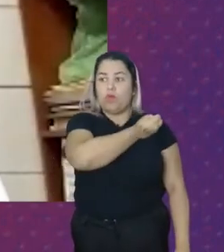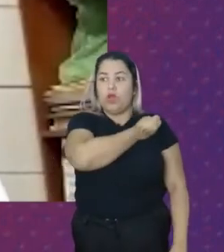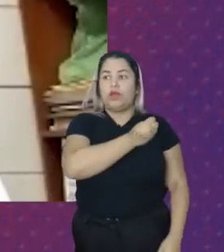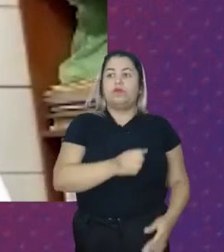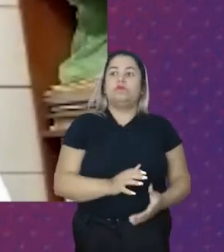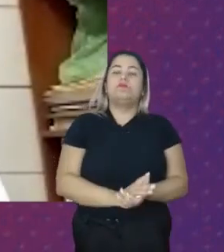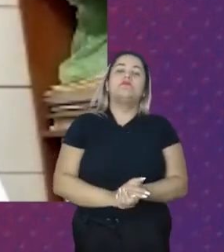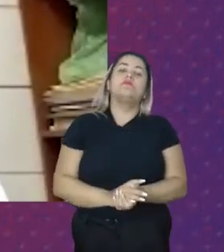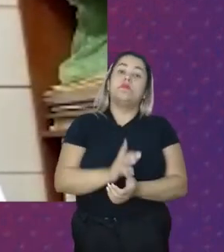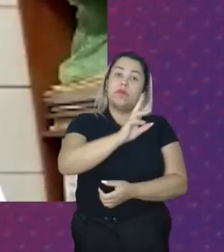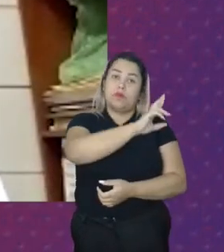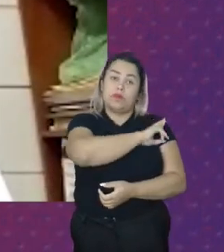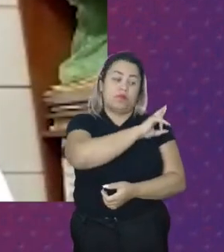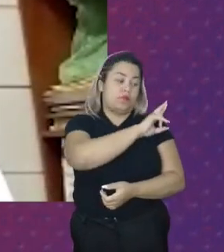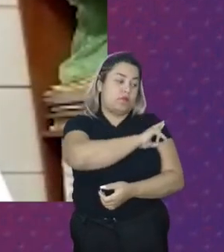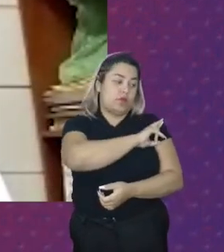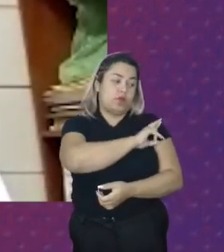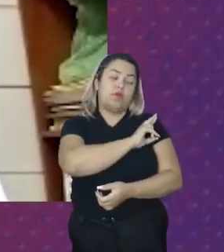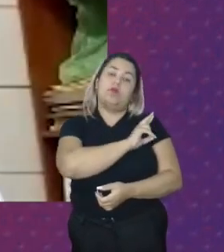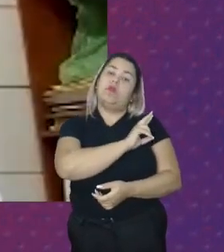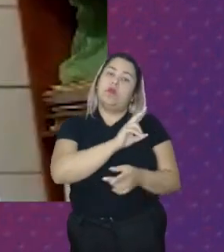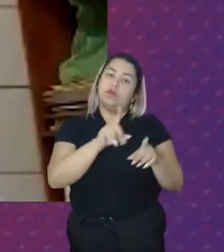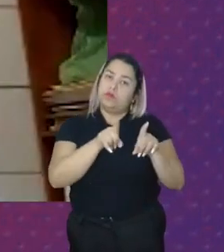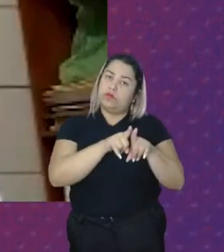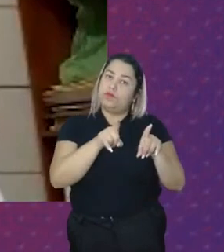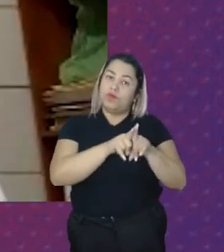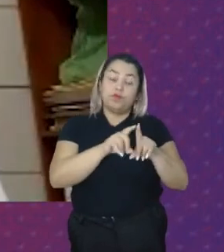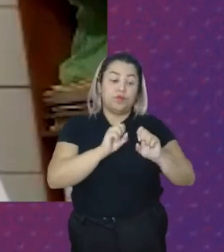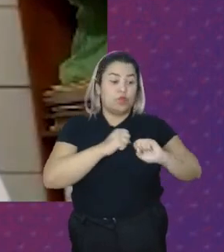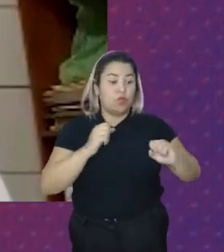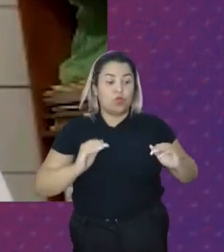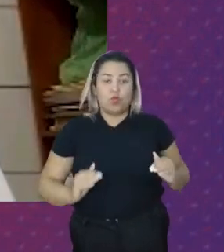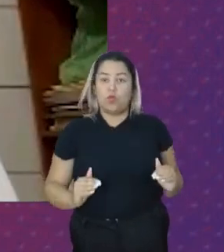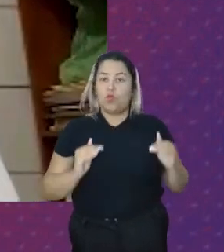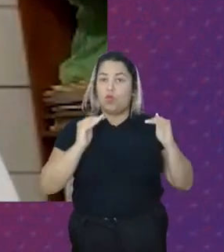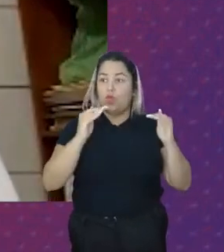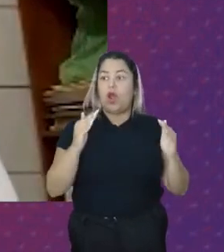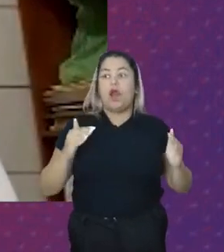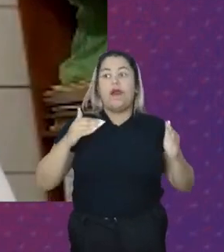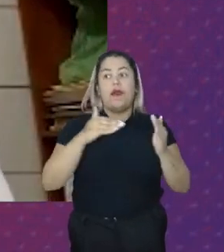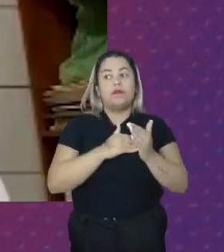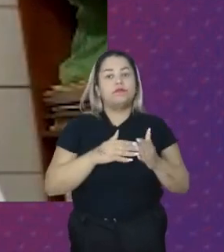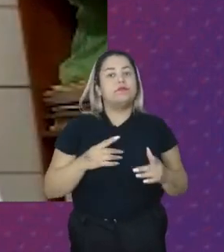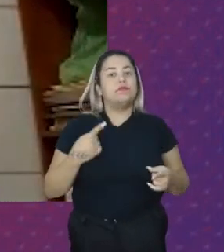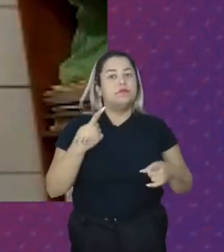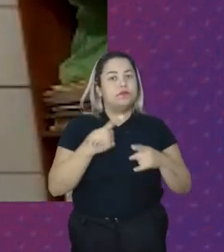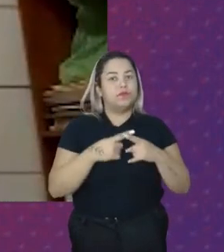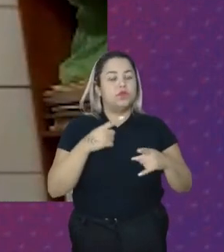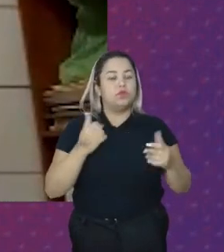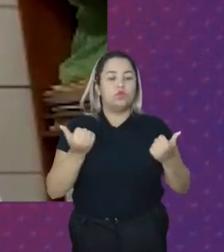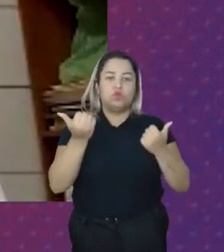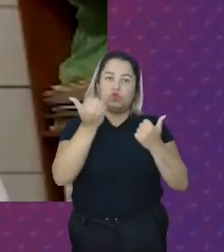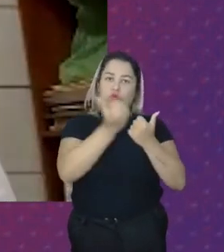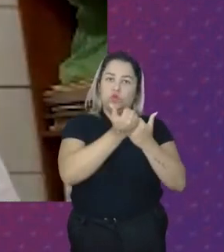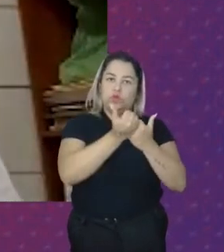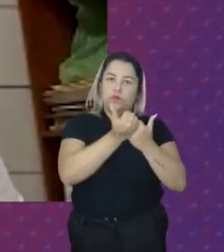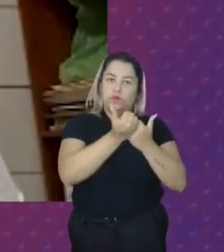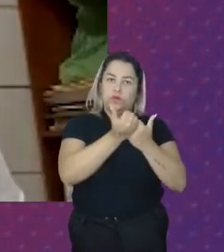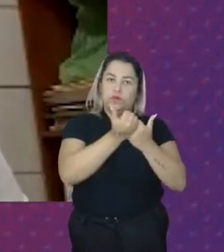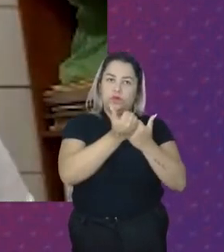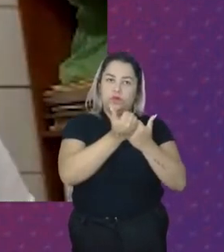da responsabilidade Porque é uma responsabilidade Muito grande Até porque Eu substituí Eu estou